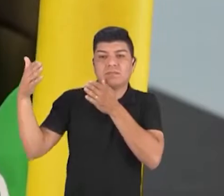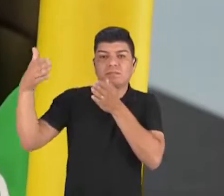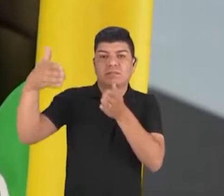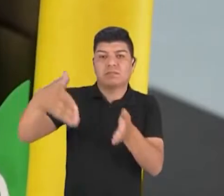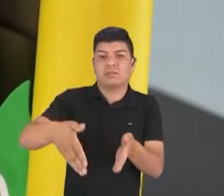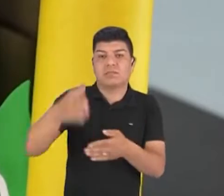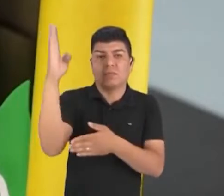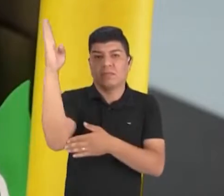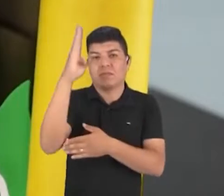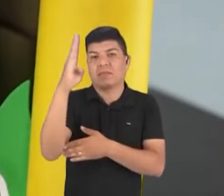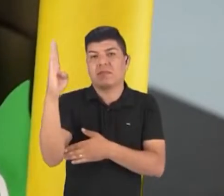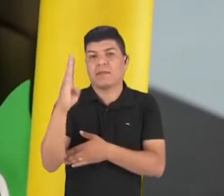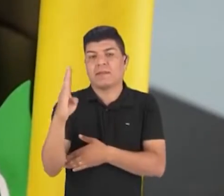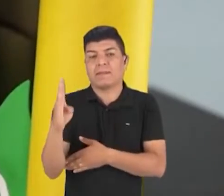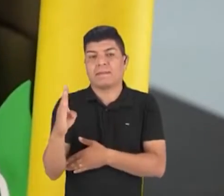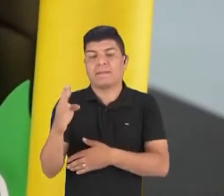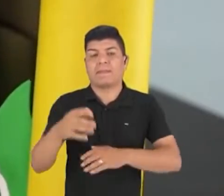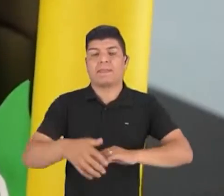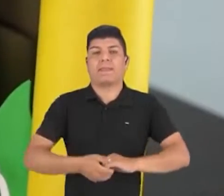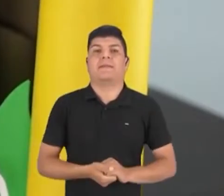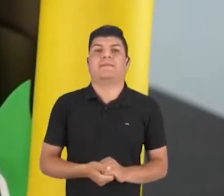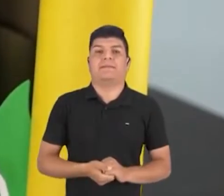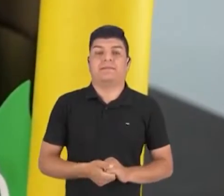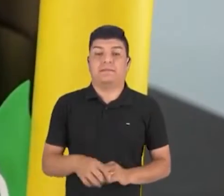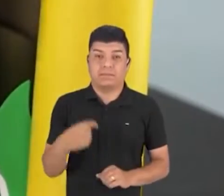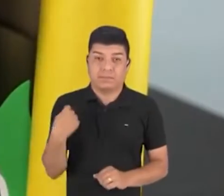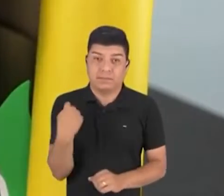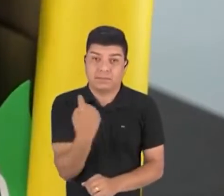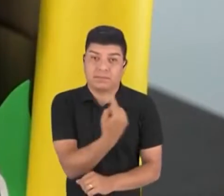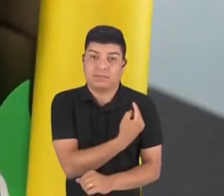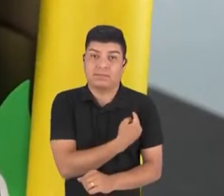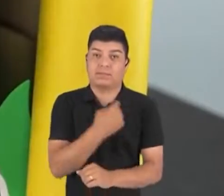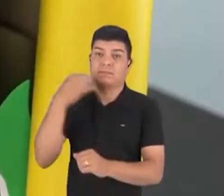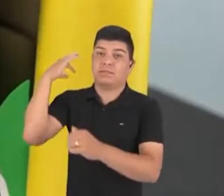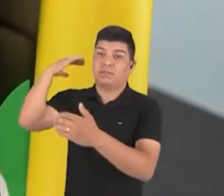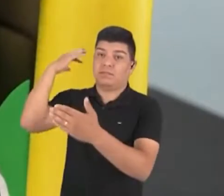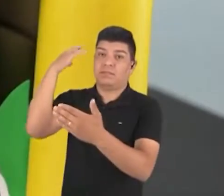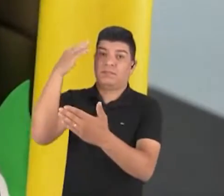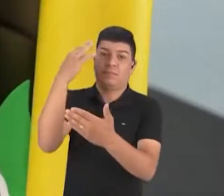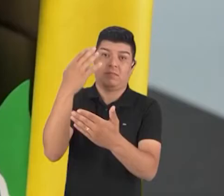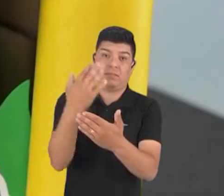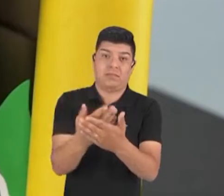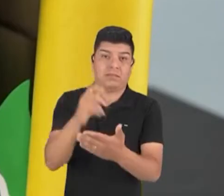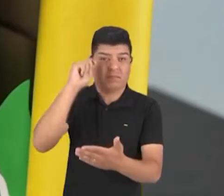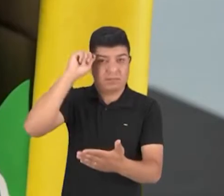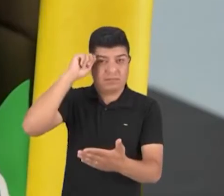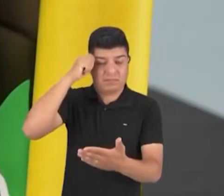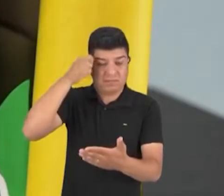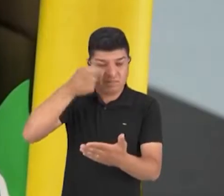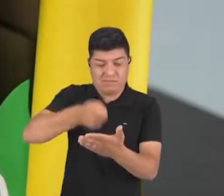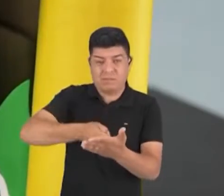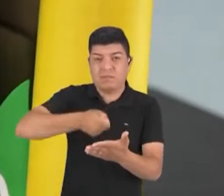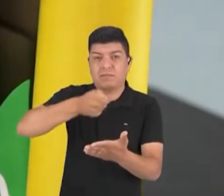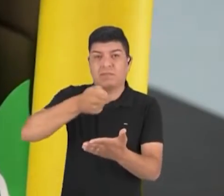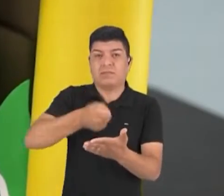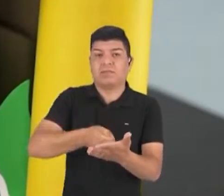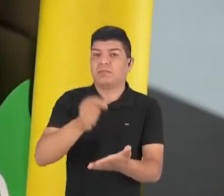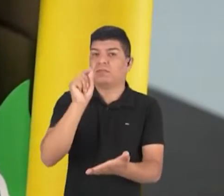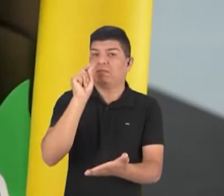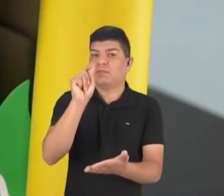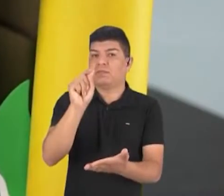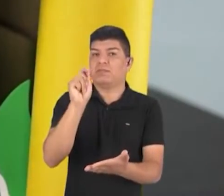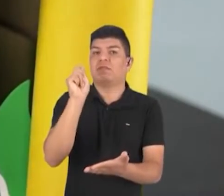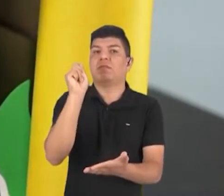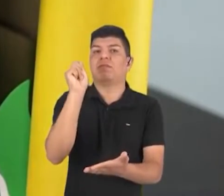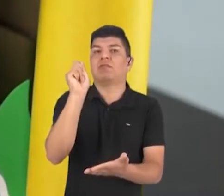e aí criança nós até hoje os negros do luton para